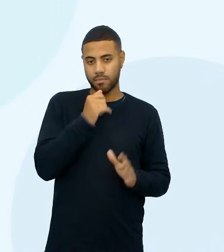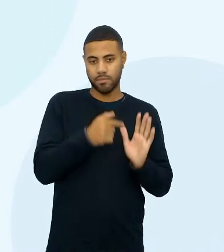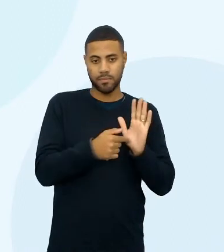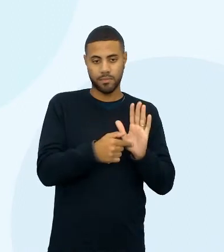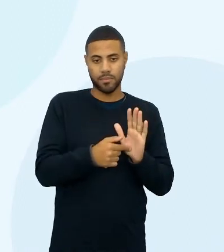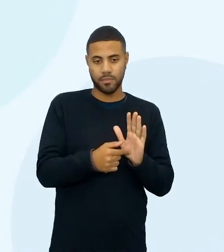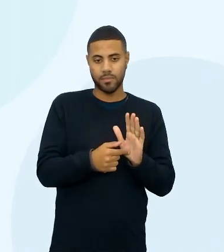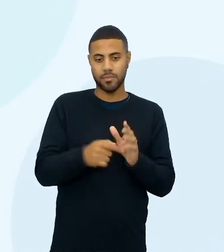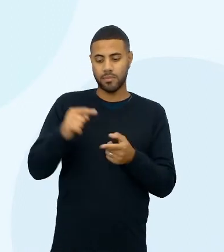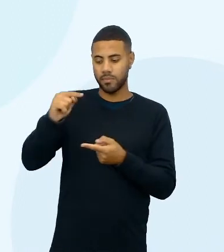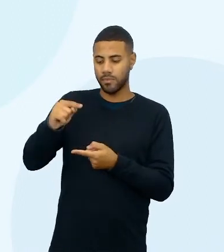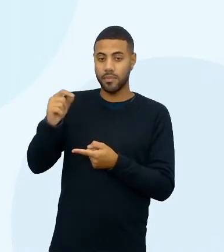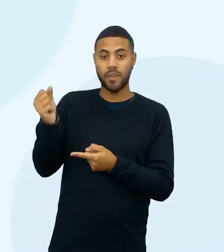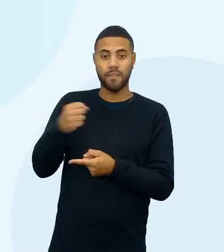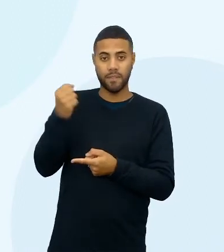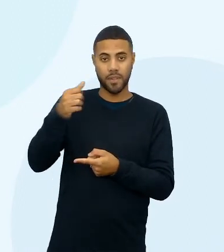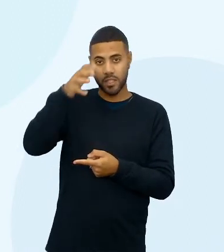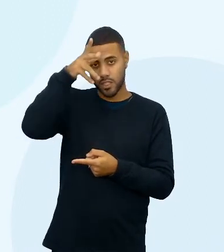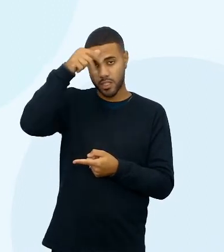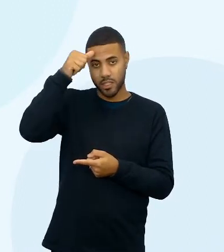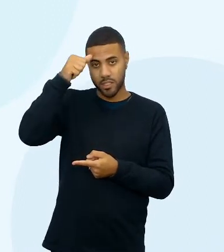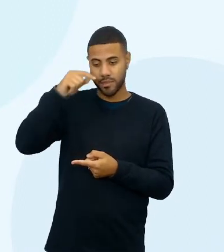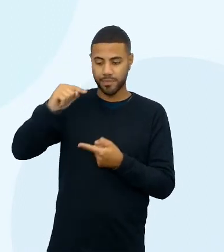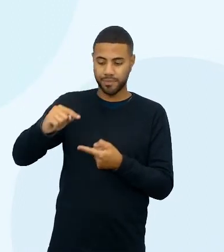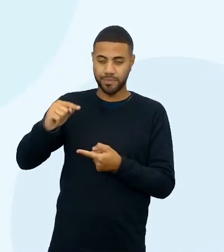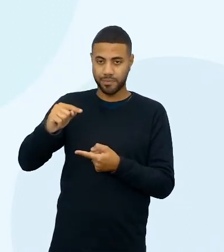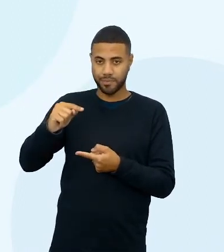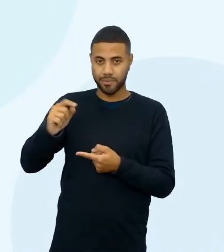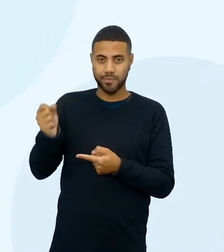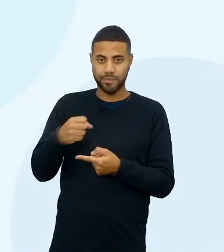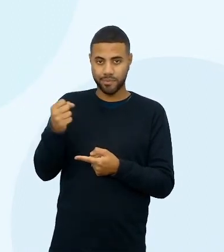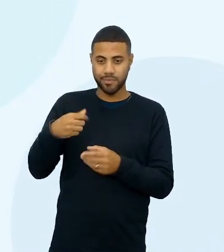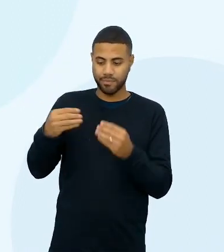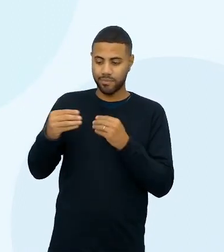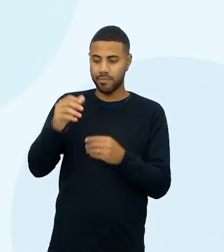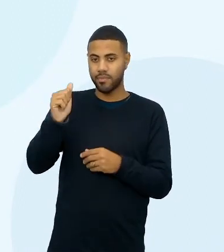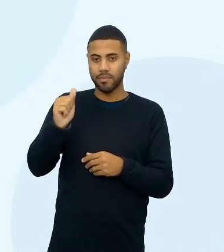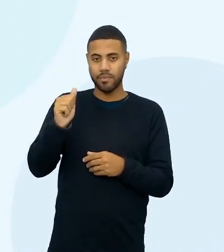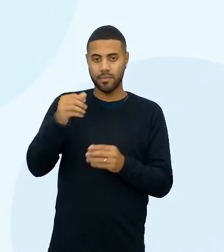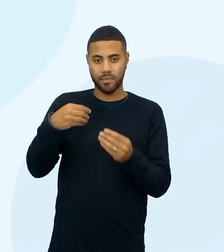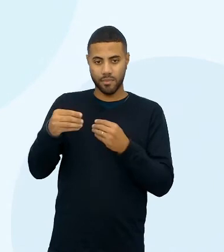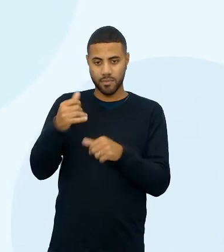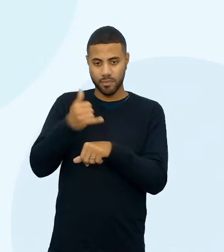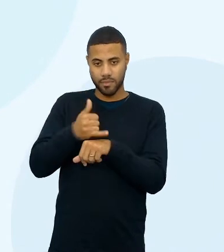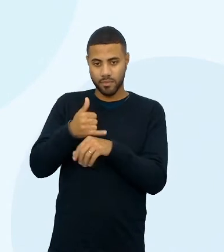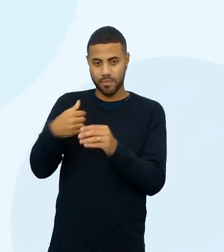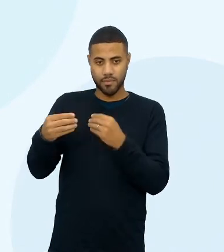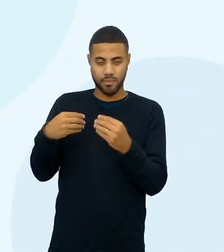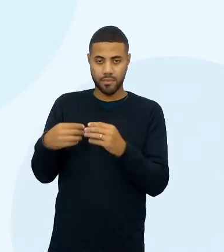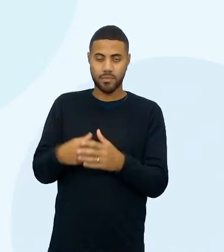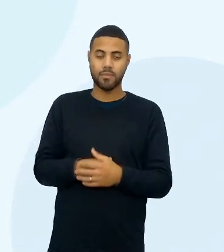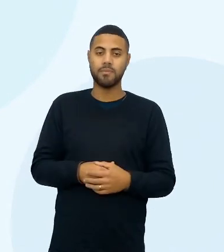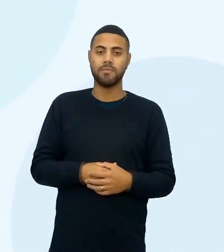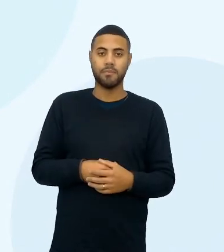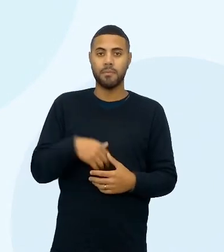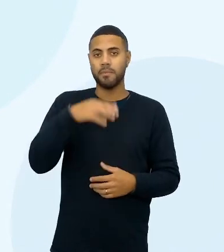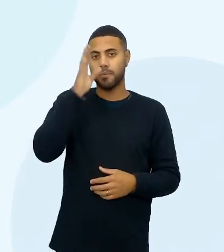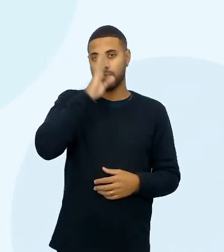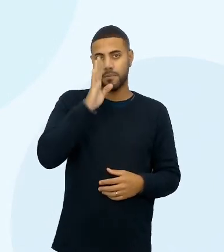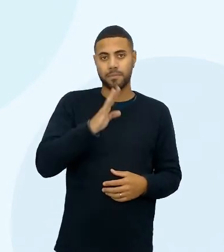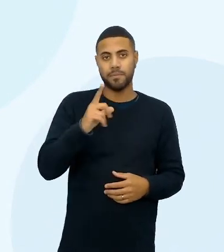a latinha de refrigerante, aquela latinha de alumínio que a gente utiliza, né? O Brasil é um